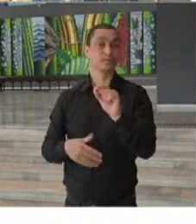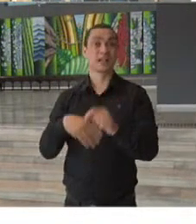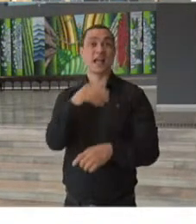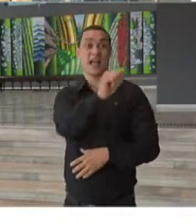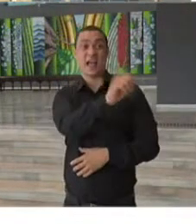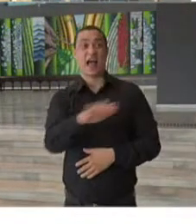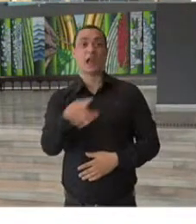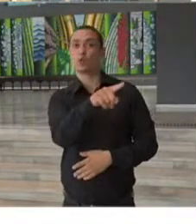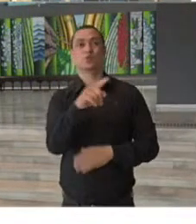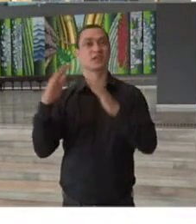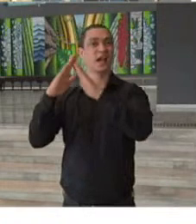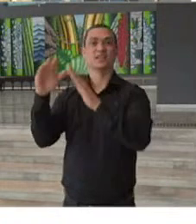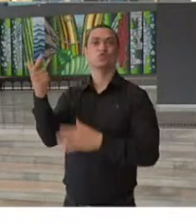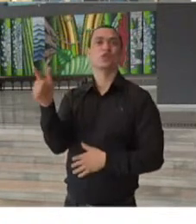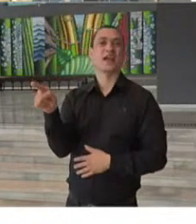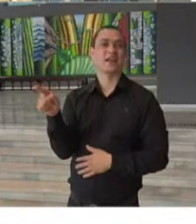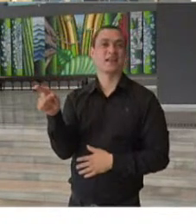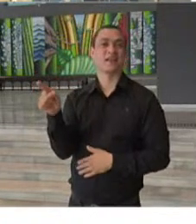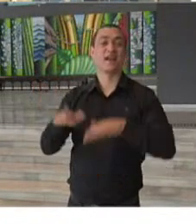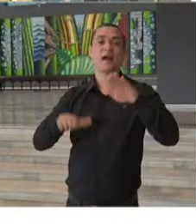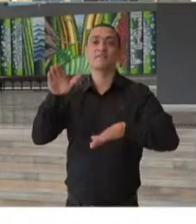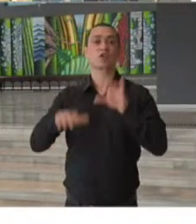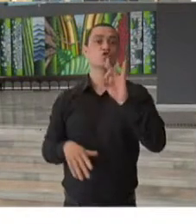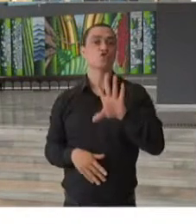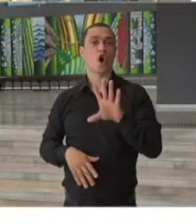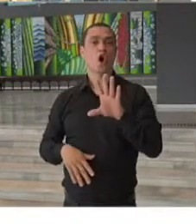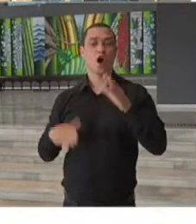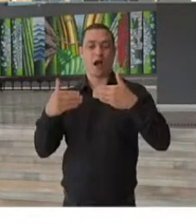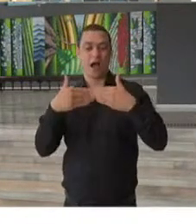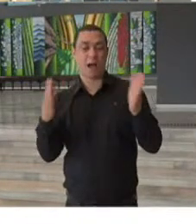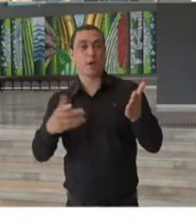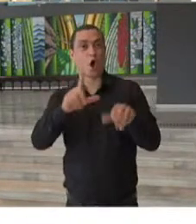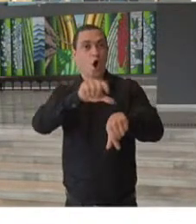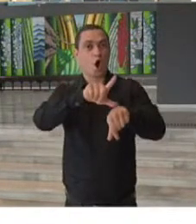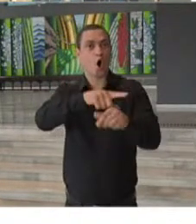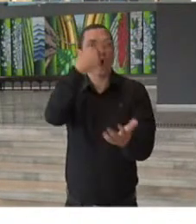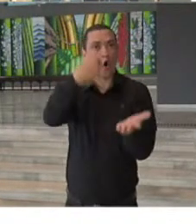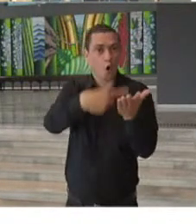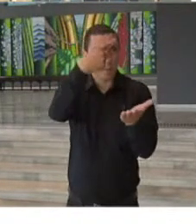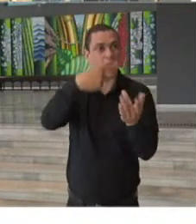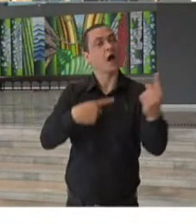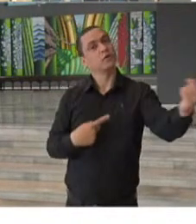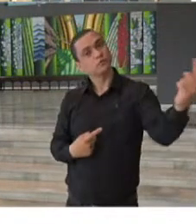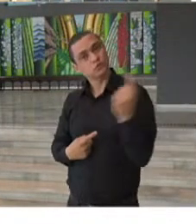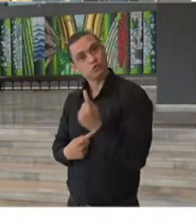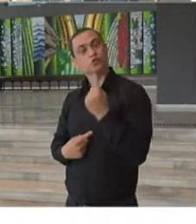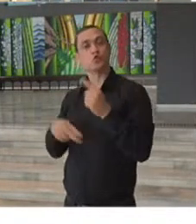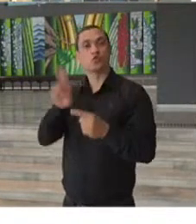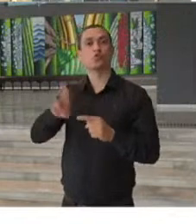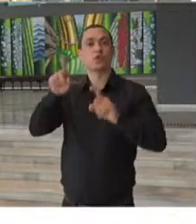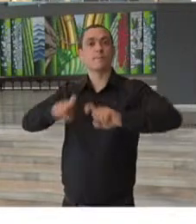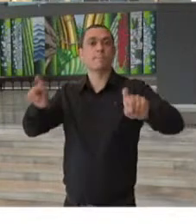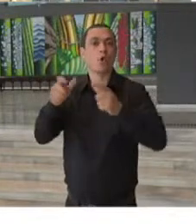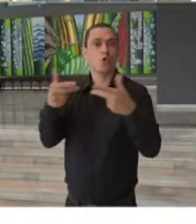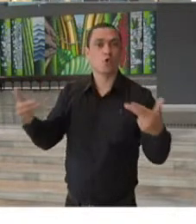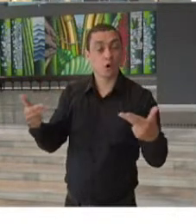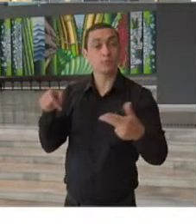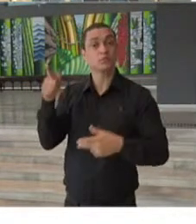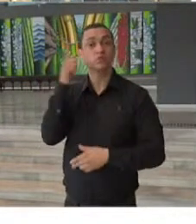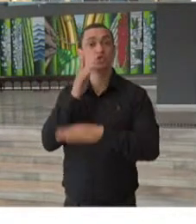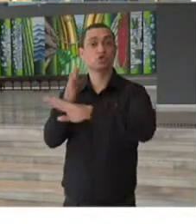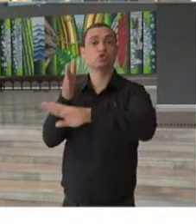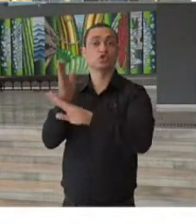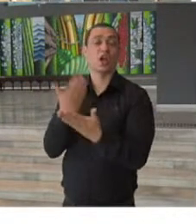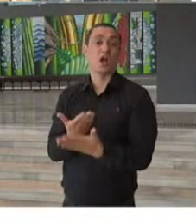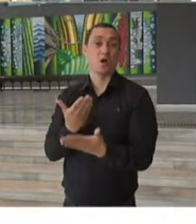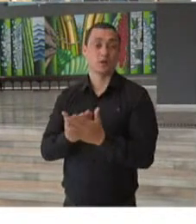que não têm equipamentos. Muitas vezes é simplesmente abrir, marcar o agendamento do horário para que o estudante possa utilizar o equipamento para ter acesso